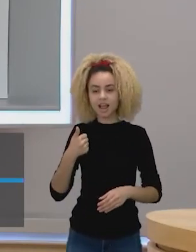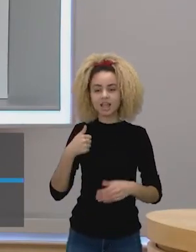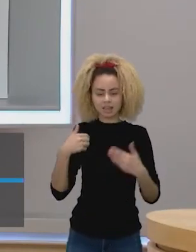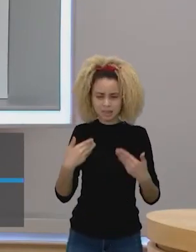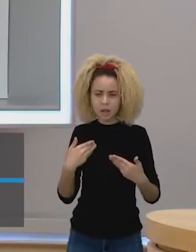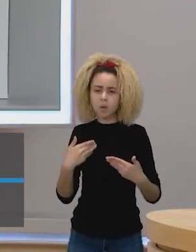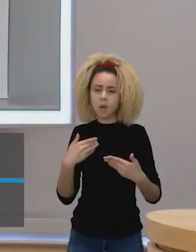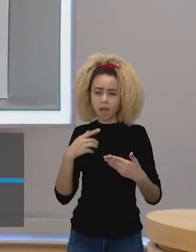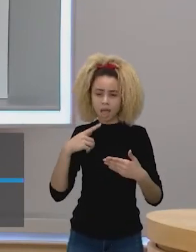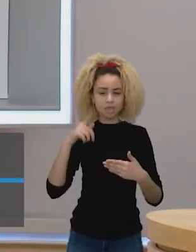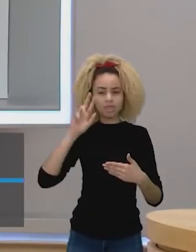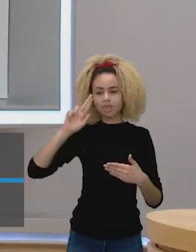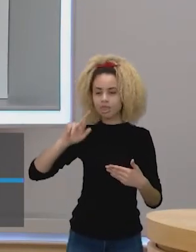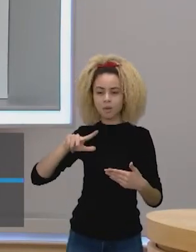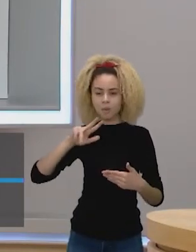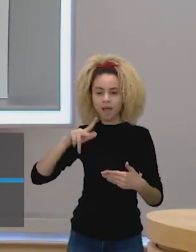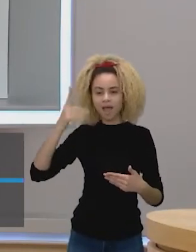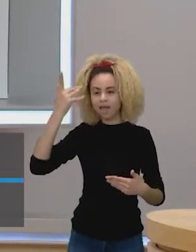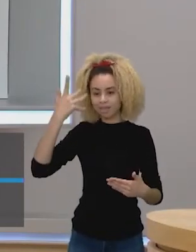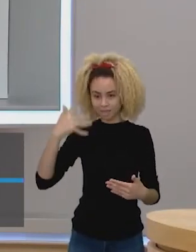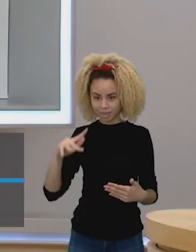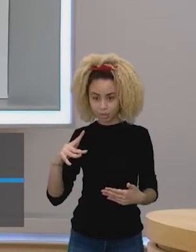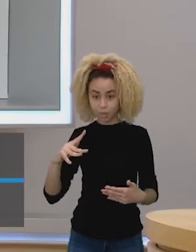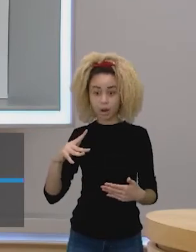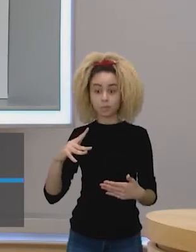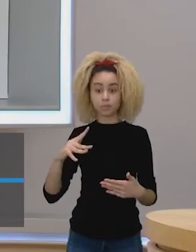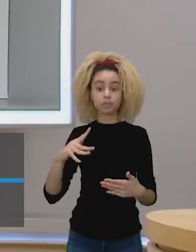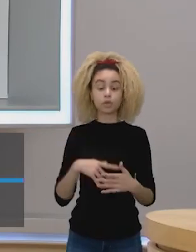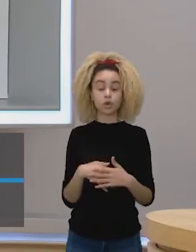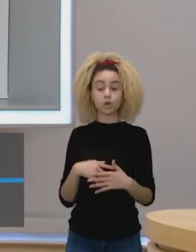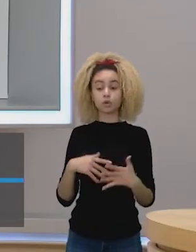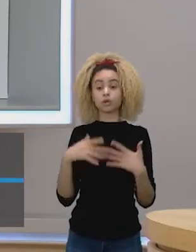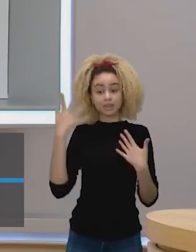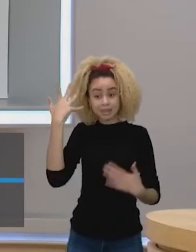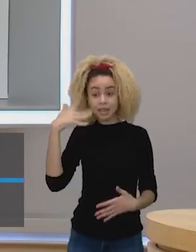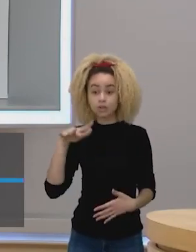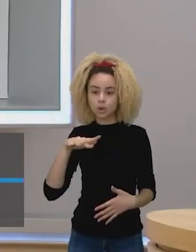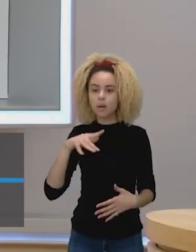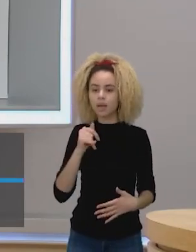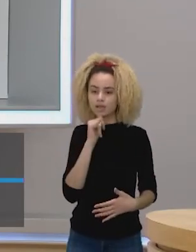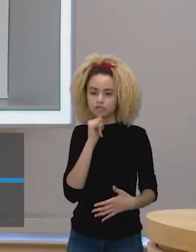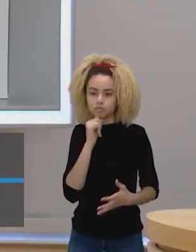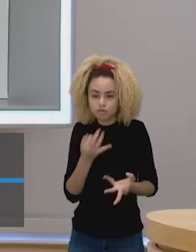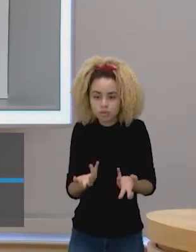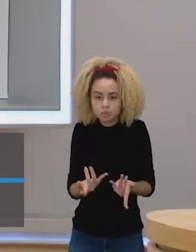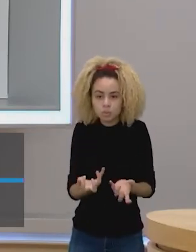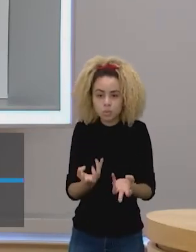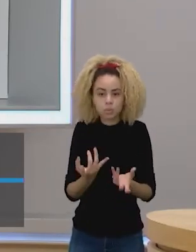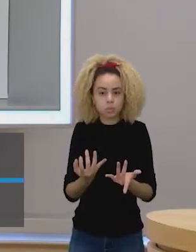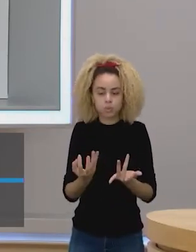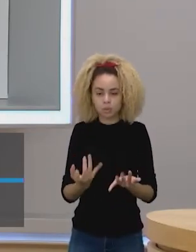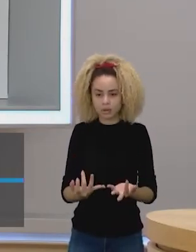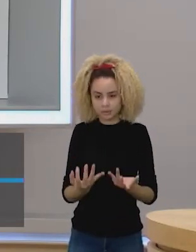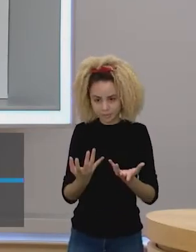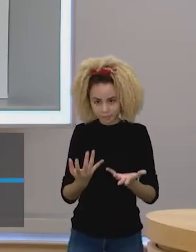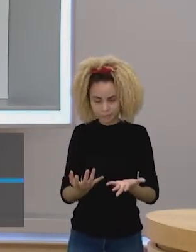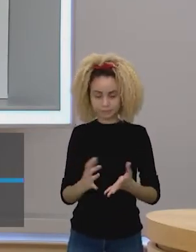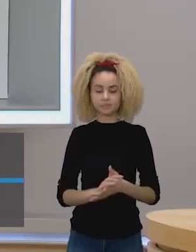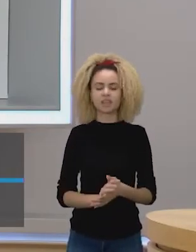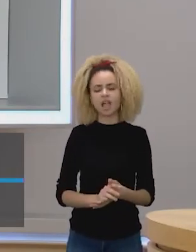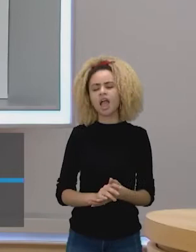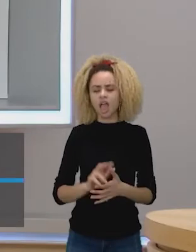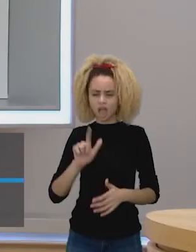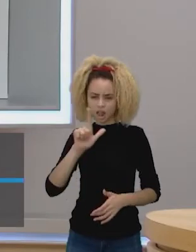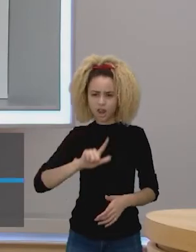O processo espontâneo é você esquentar e aí criar um trabalho a partir disso. É claro que tem algumas